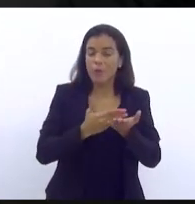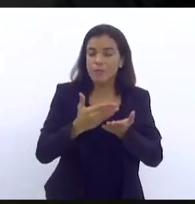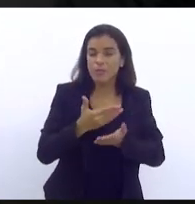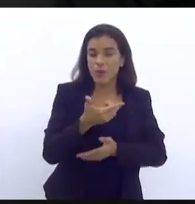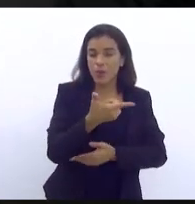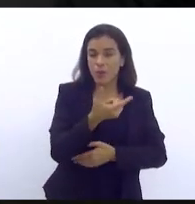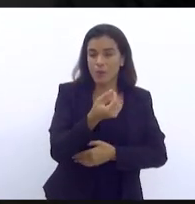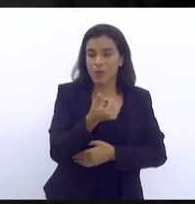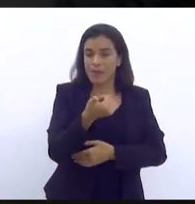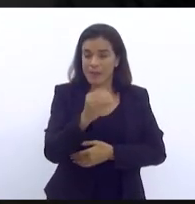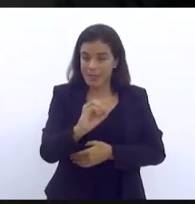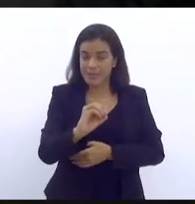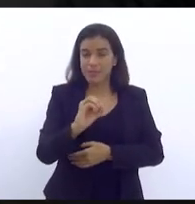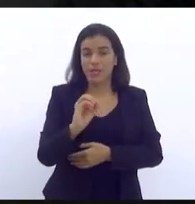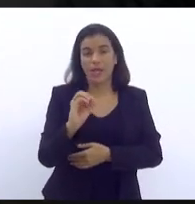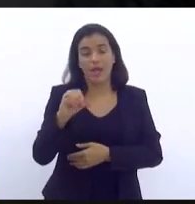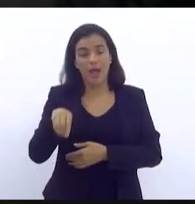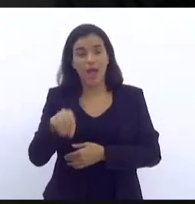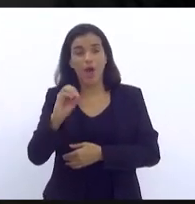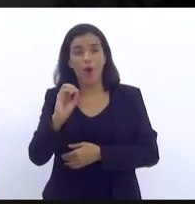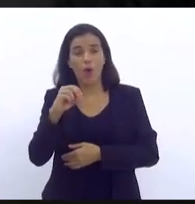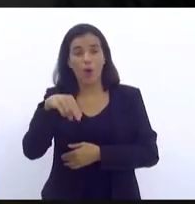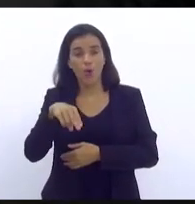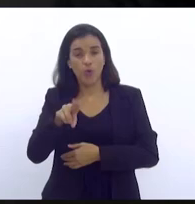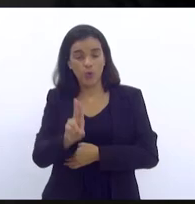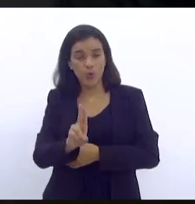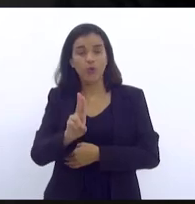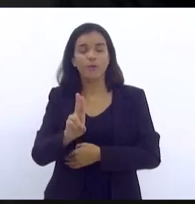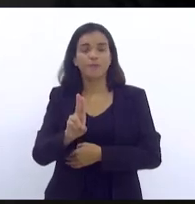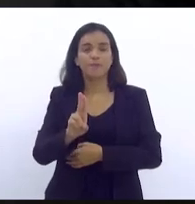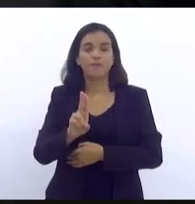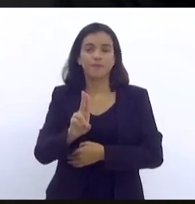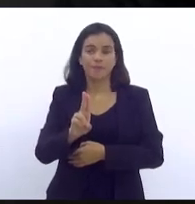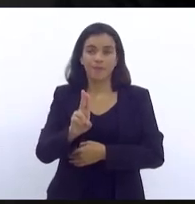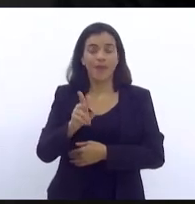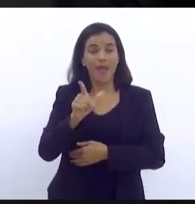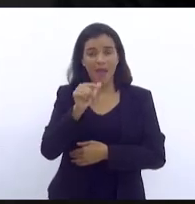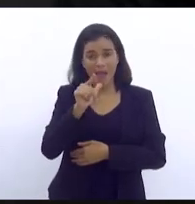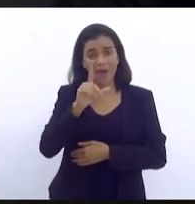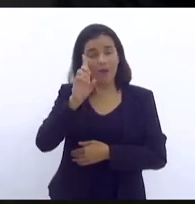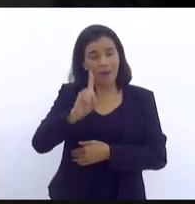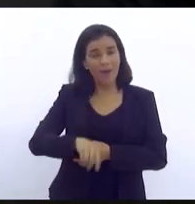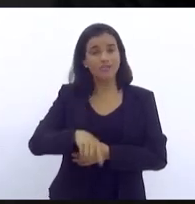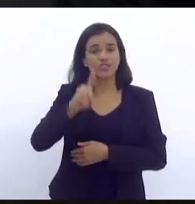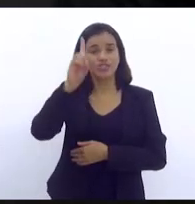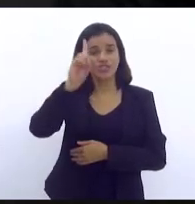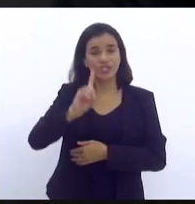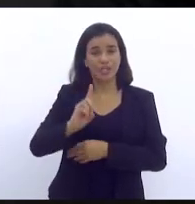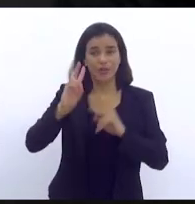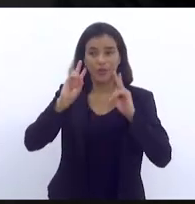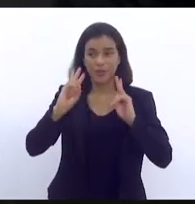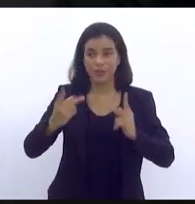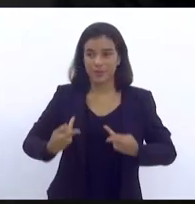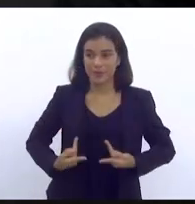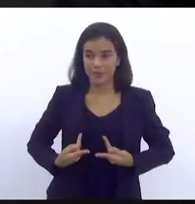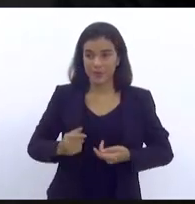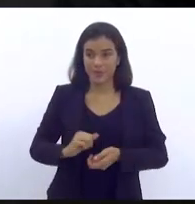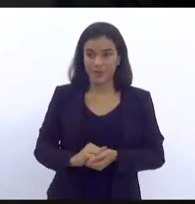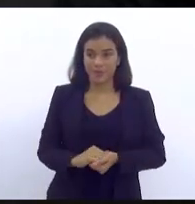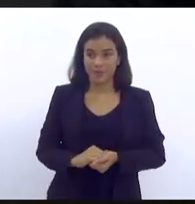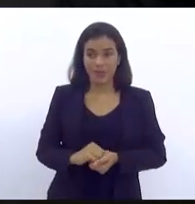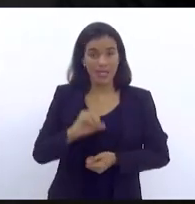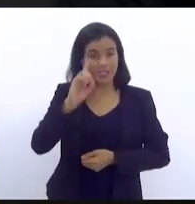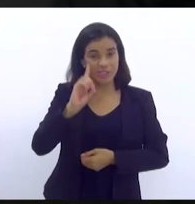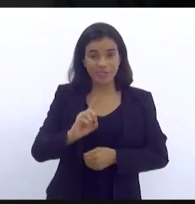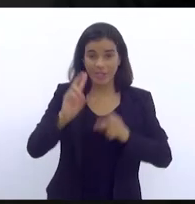ONU já reconhece uma declaração da ONU que a água um direito humano a ONU já fala água um direito